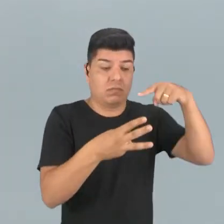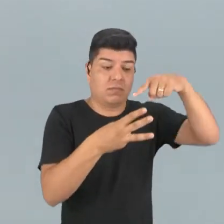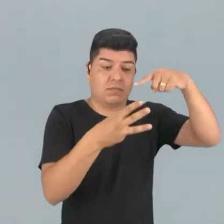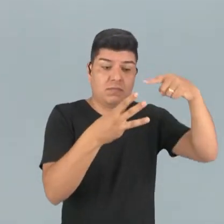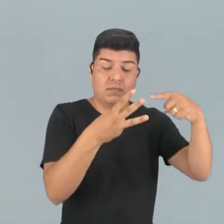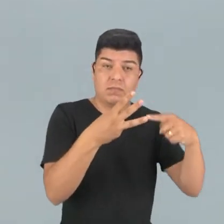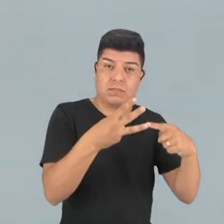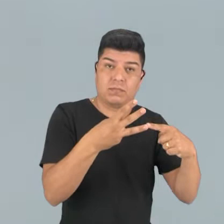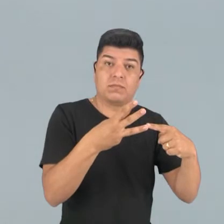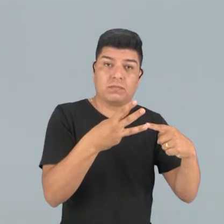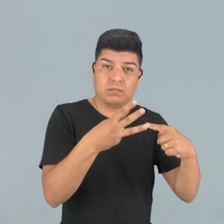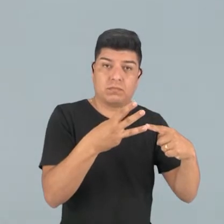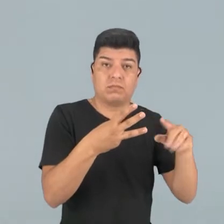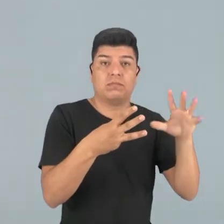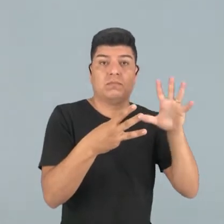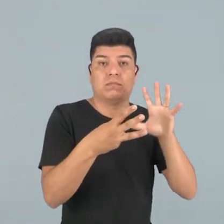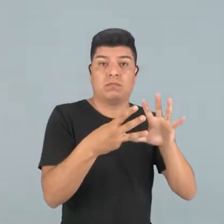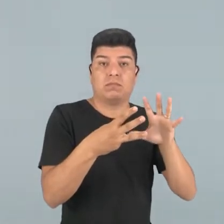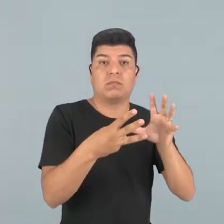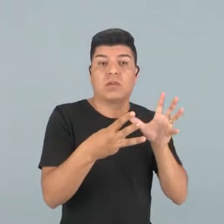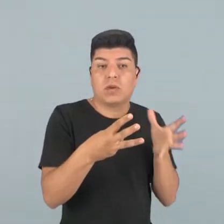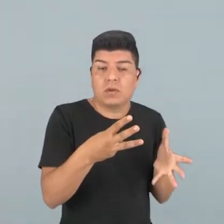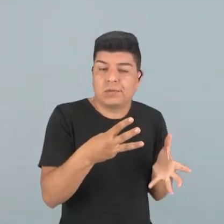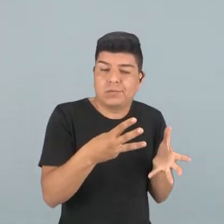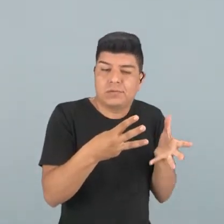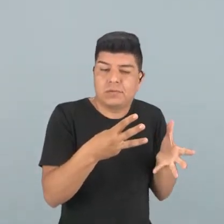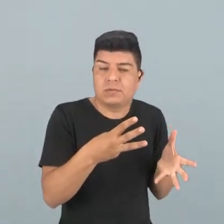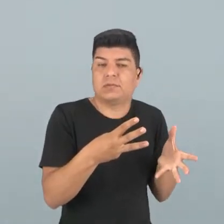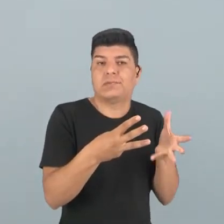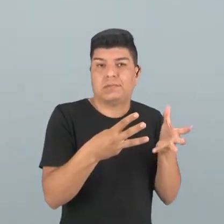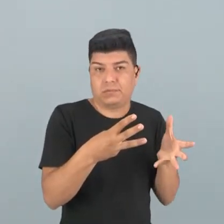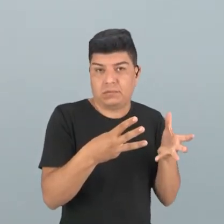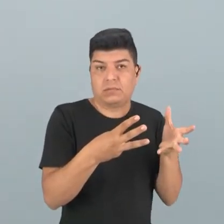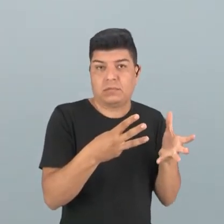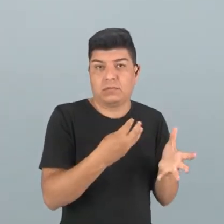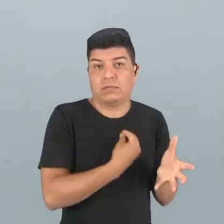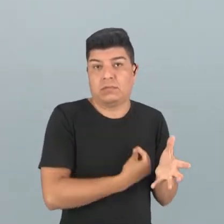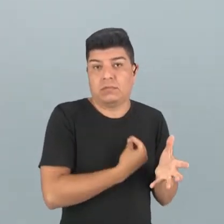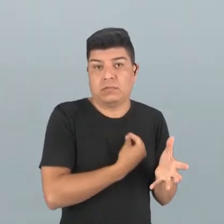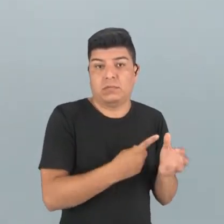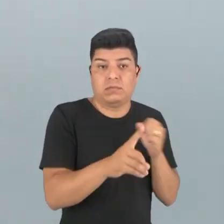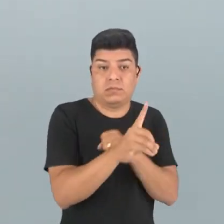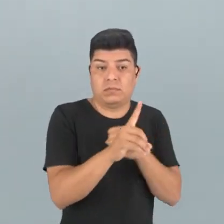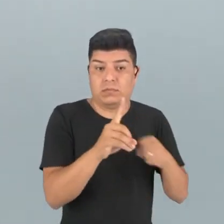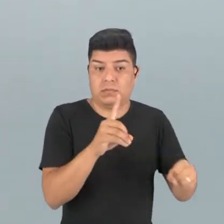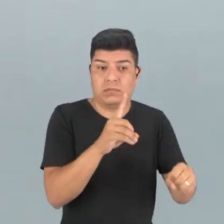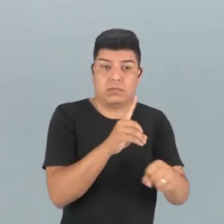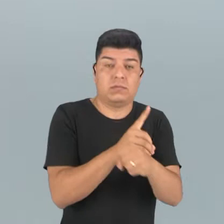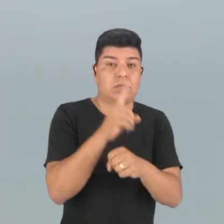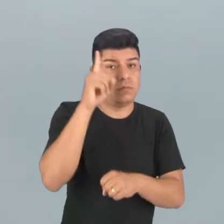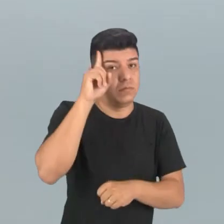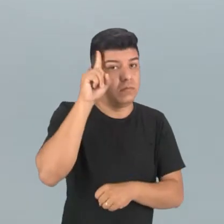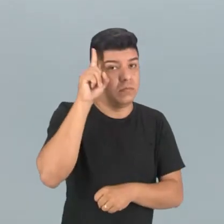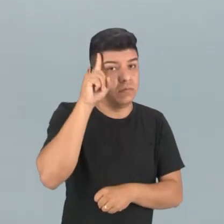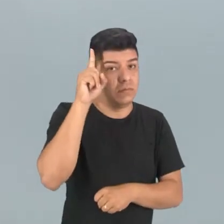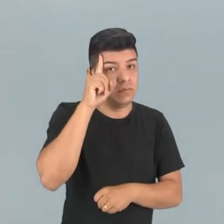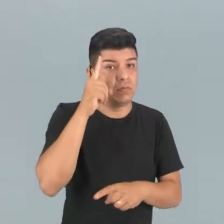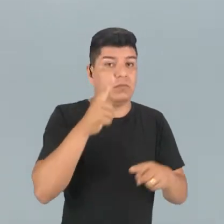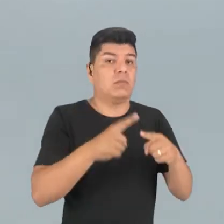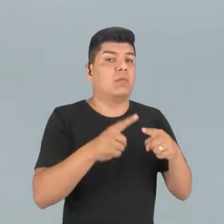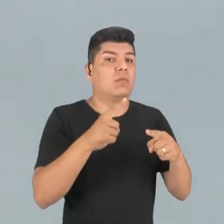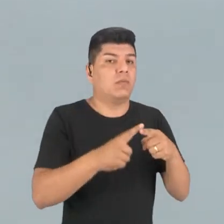fatores que, de certa forma, elas influenciam, né, na tua vida social, no teu dia a dia. Por